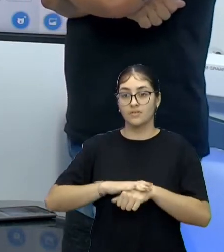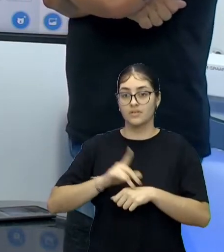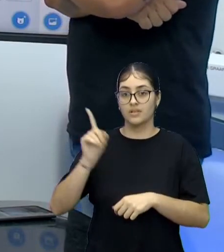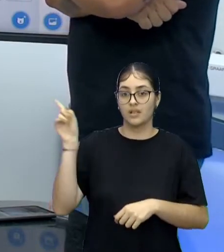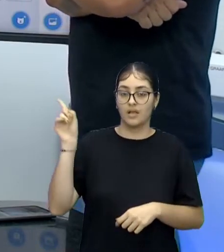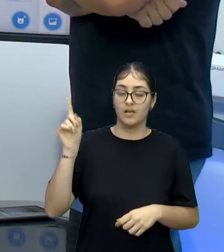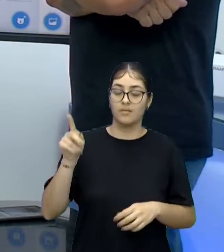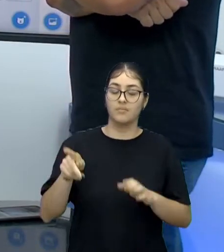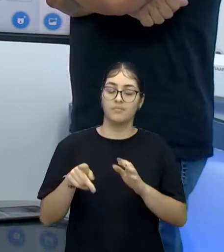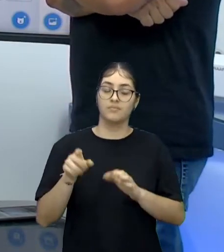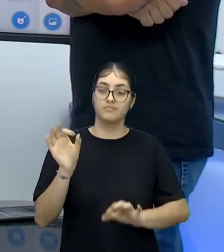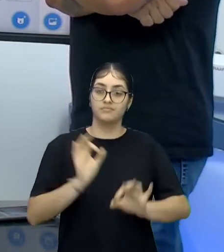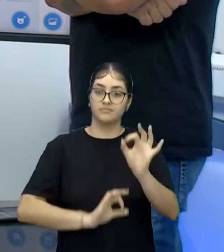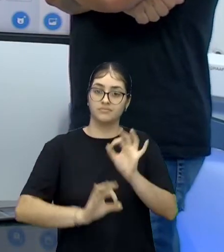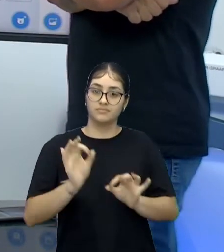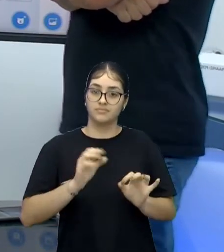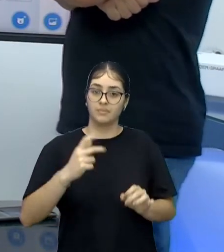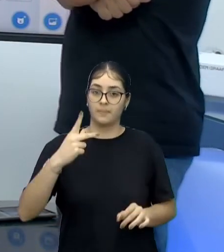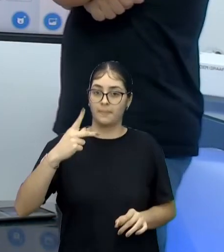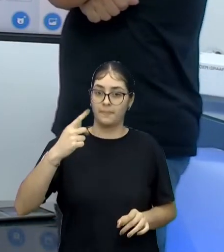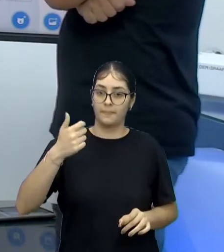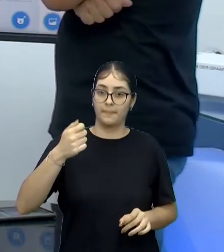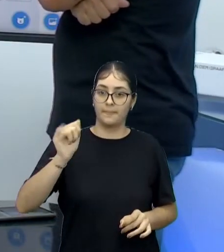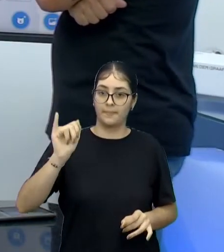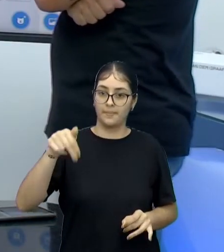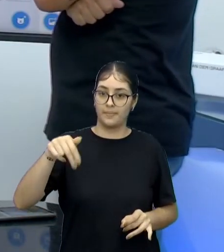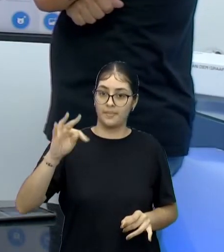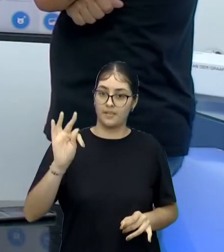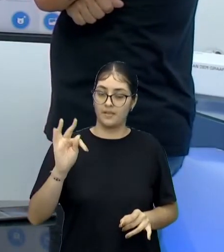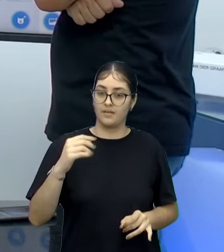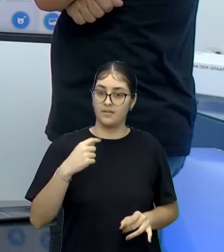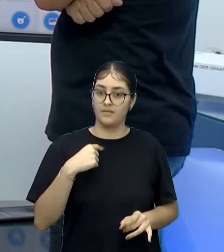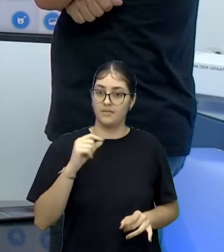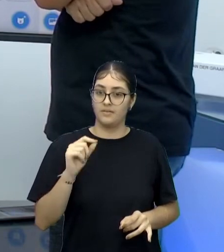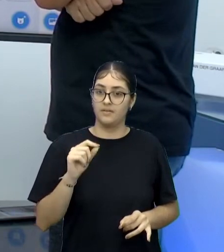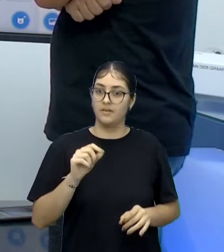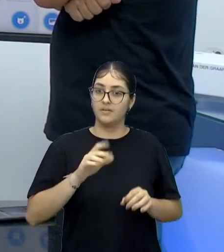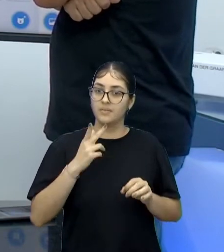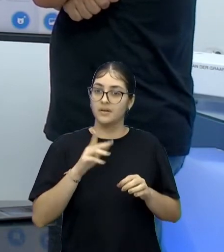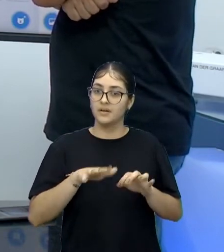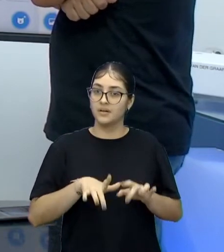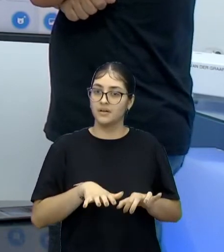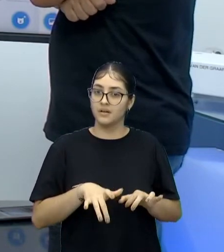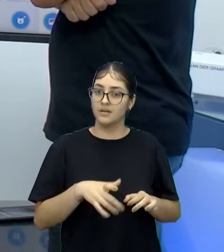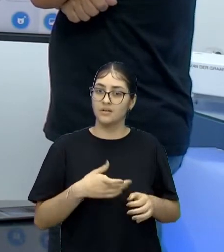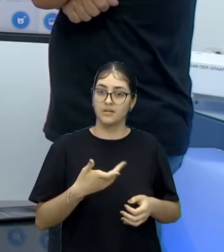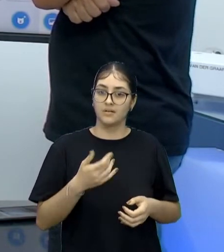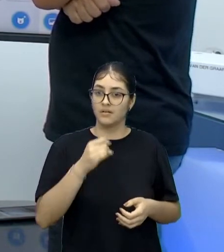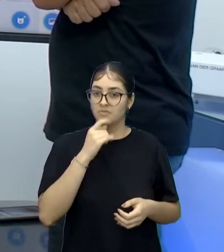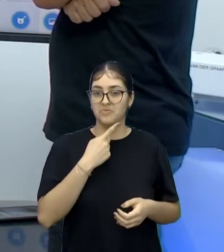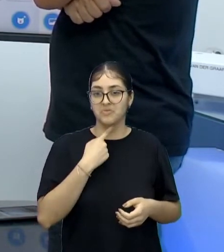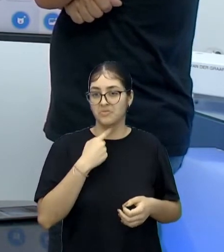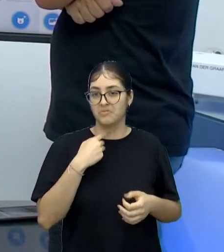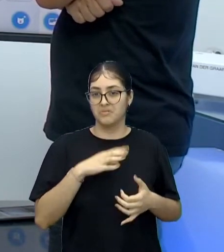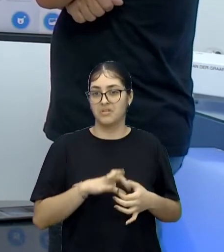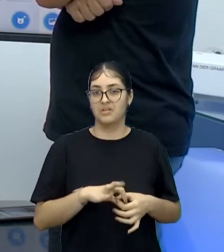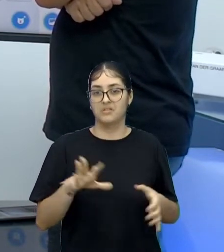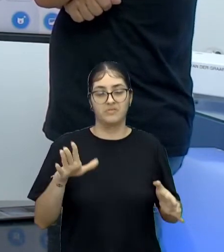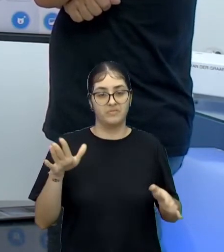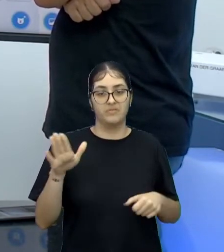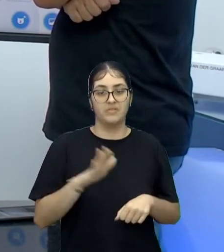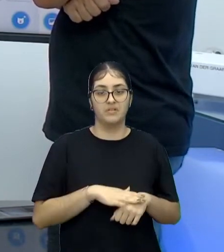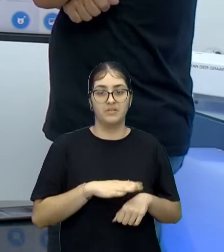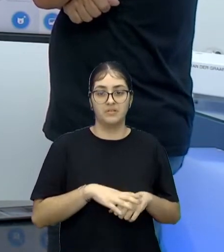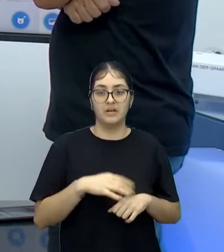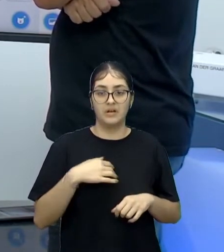PowerPoint, no Paint. Eu fiz esses desenhos de tipo um tecladinho, você pode fazer com o que você achar interessante. Eu